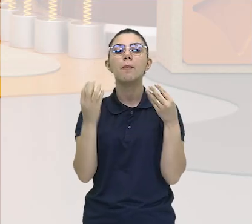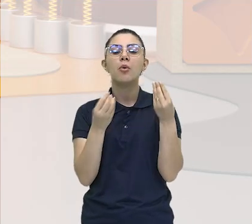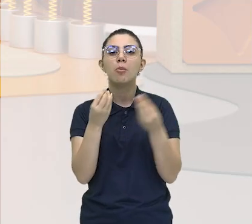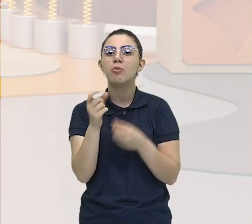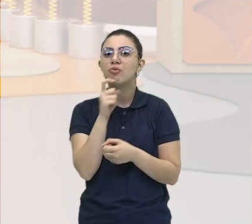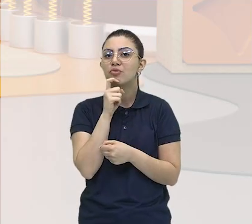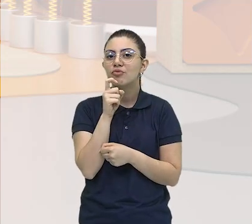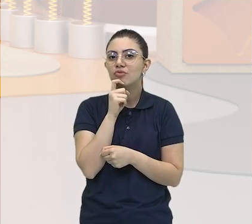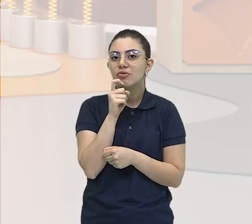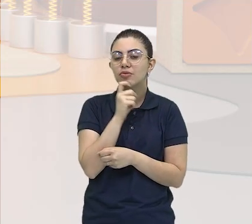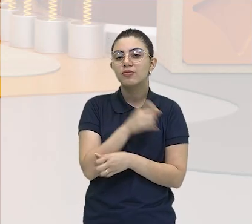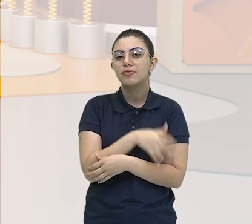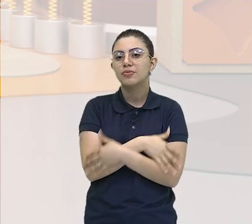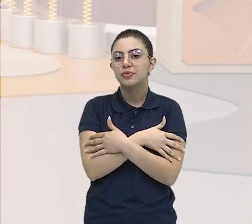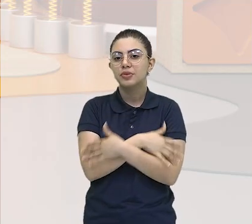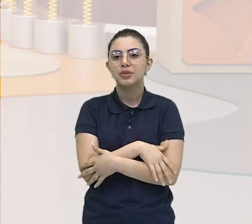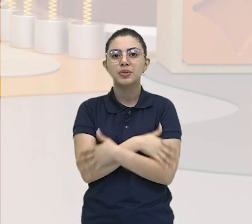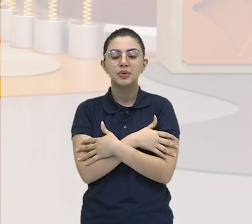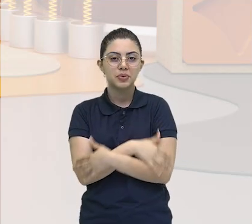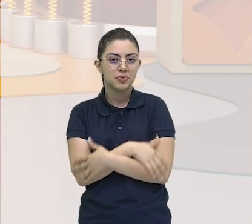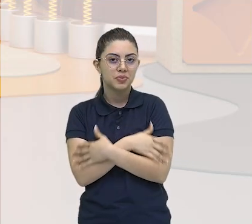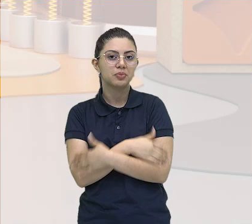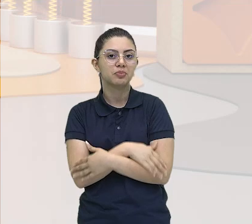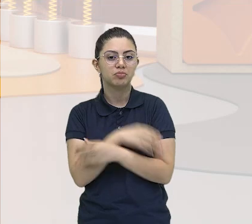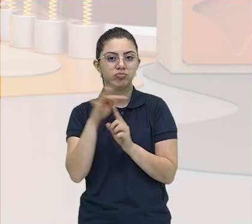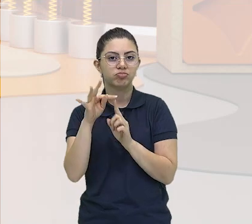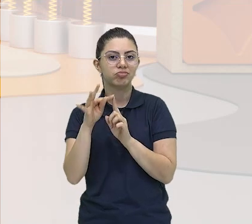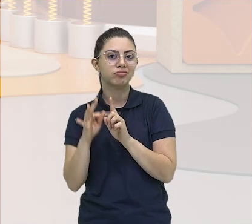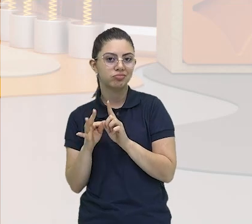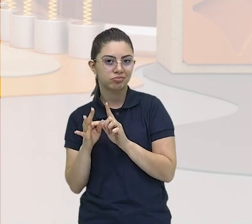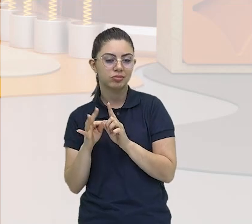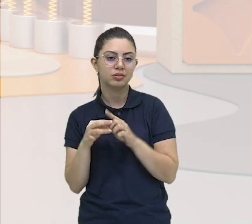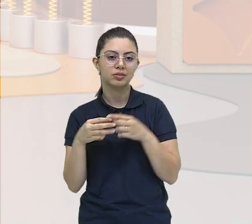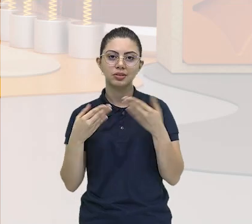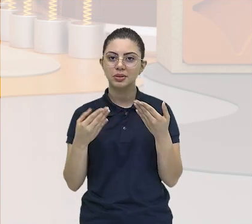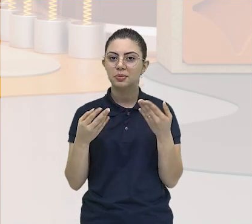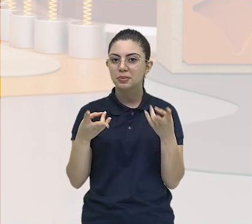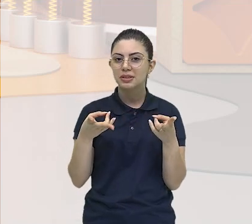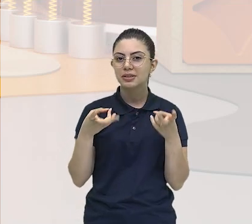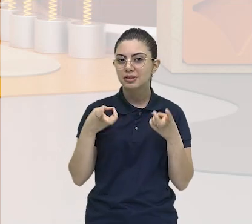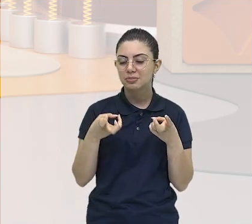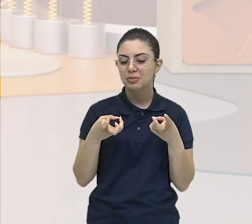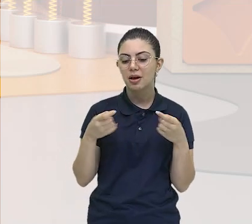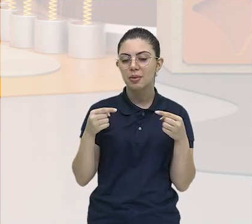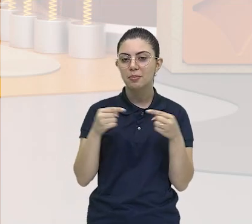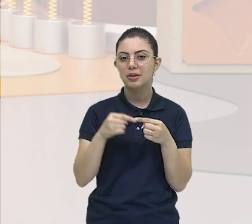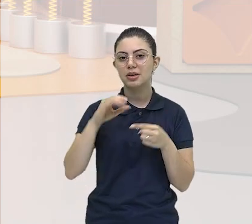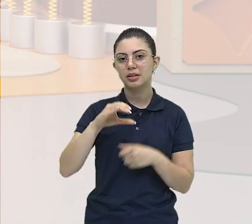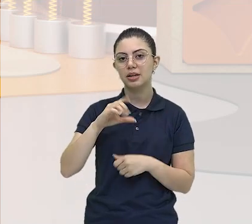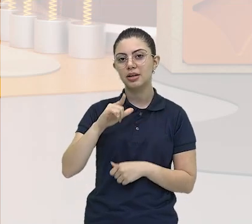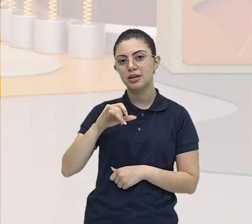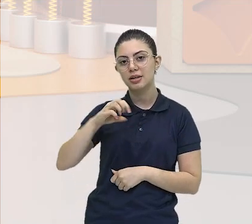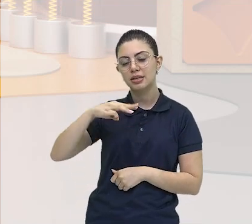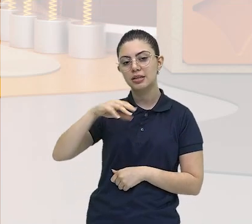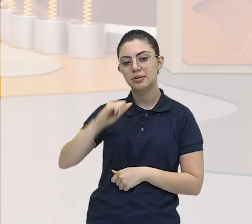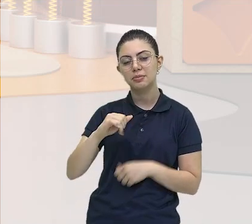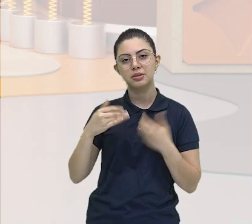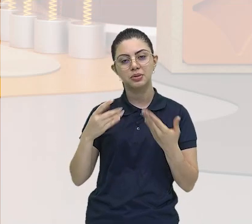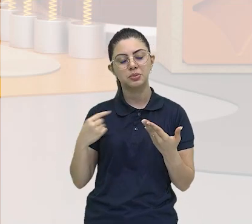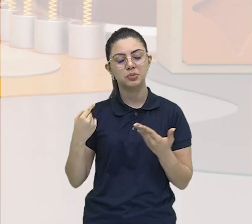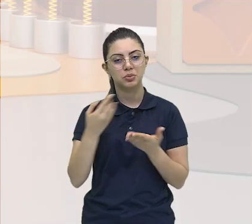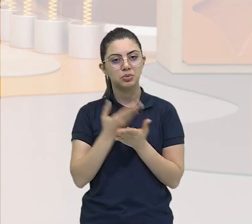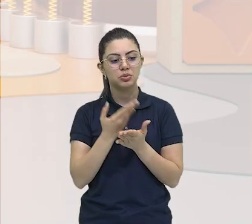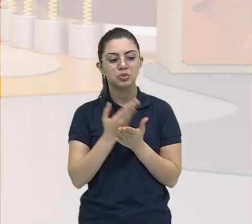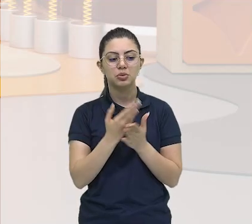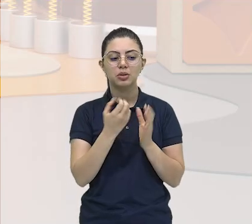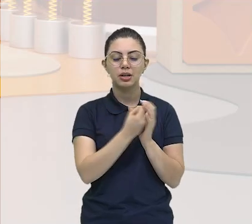né? Ou seja, um clima mais ameno. Então, quando a gente está falando disso, quer dizer que a gente estudou realmente ao longo do tempo